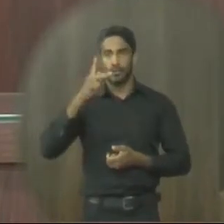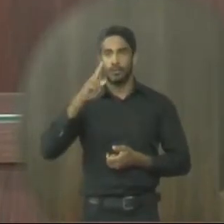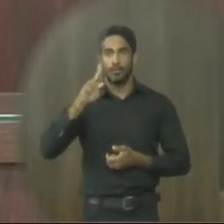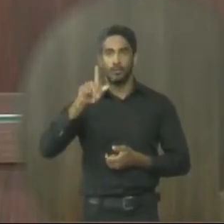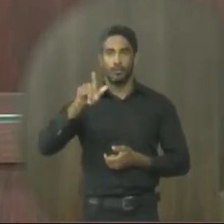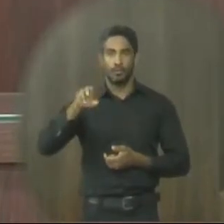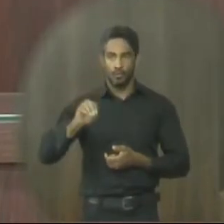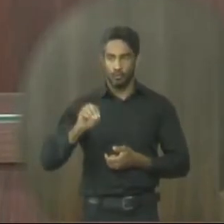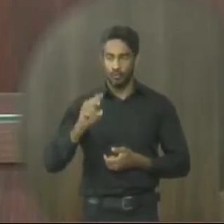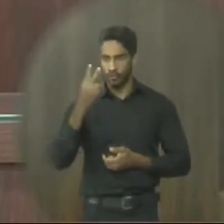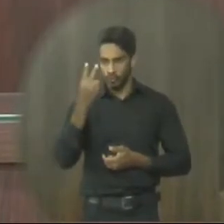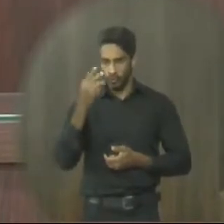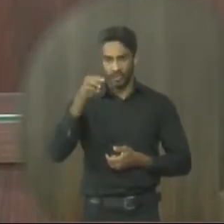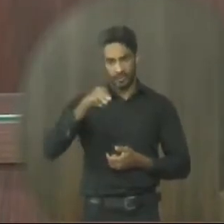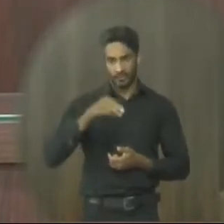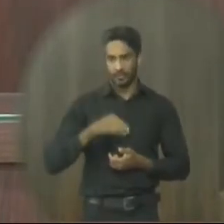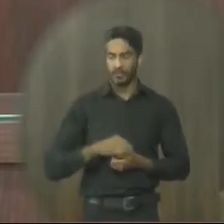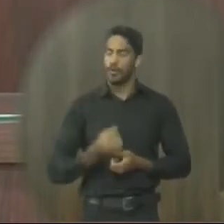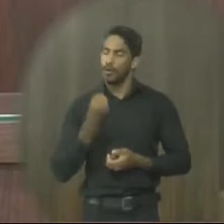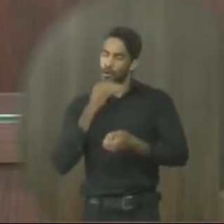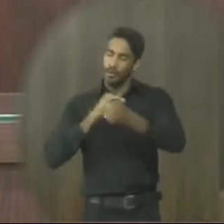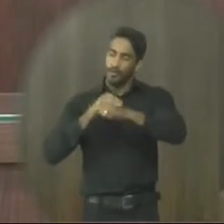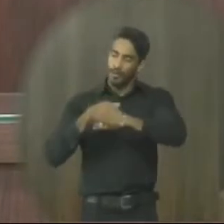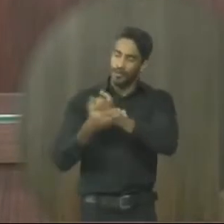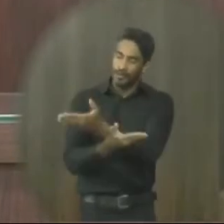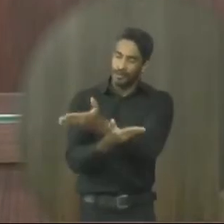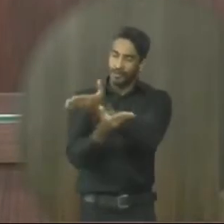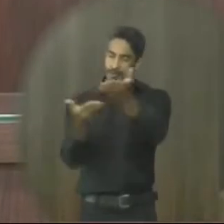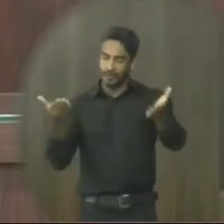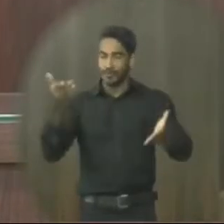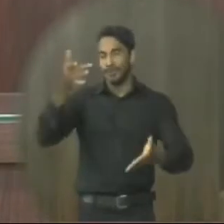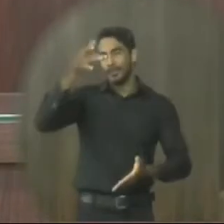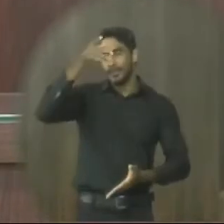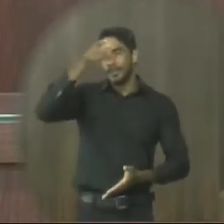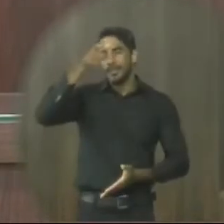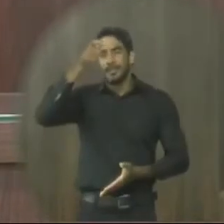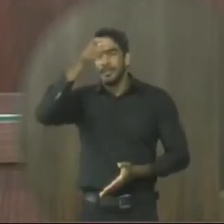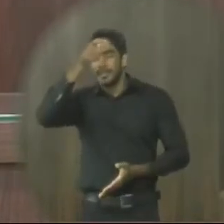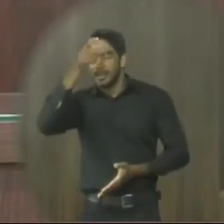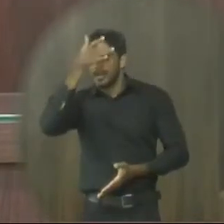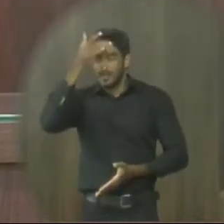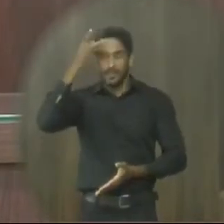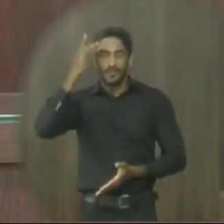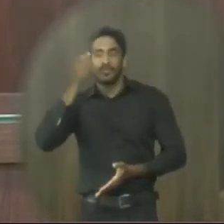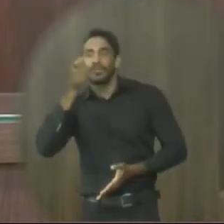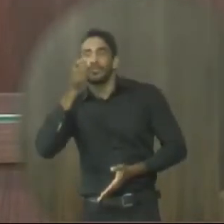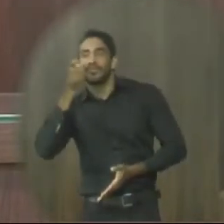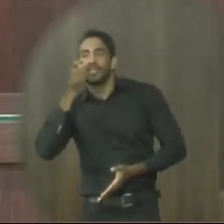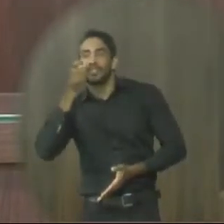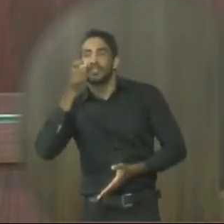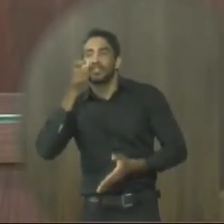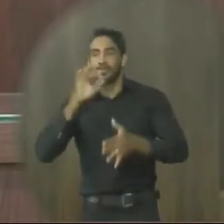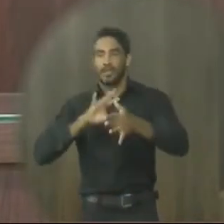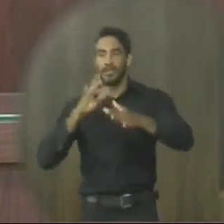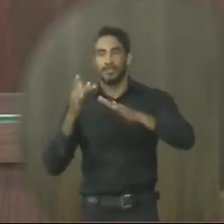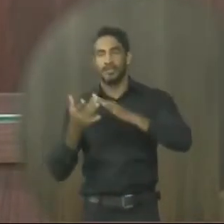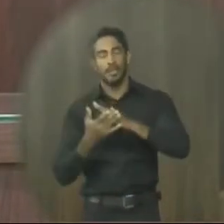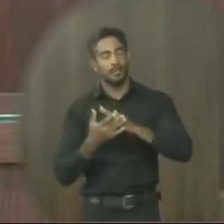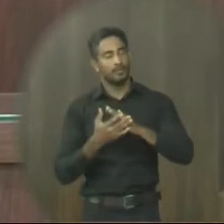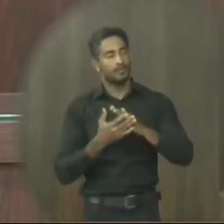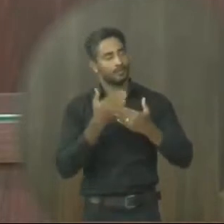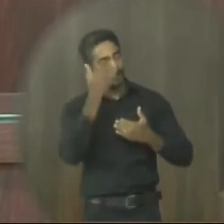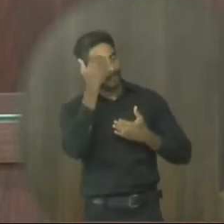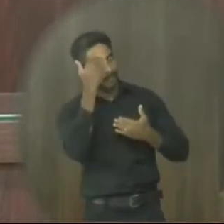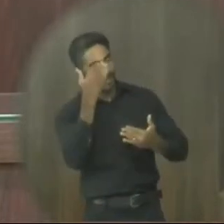noite, senhor presidente, demais colegas, público presente, todos que nos acompanham pelas redes sociais e TV. Aí os agradecer você